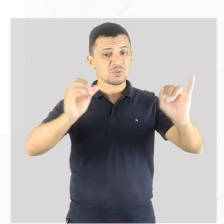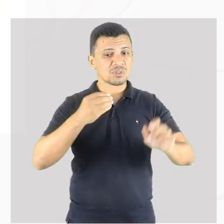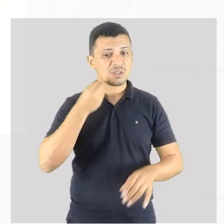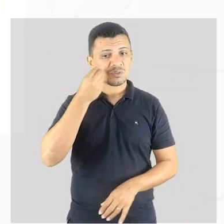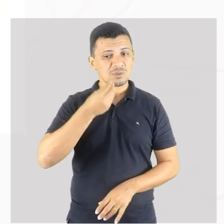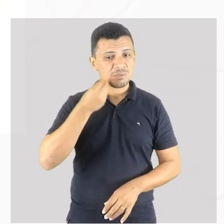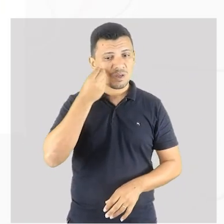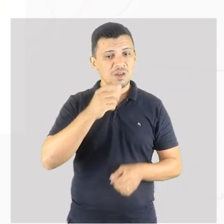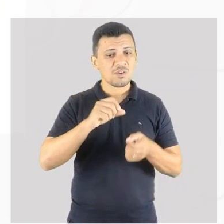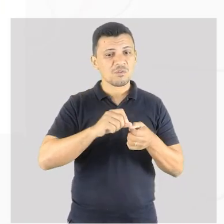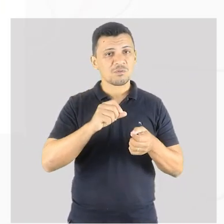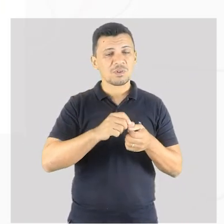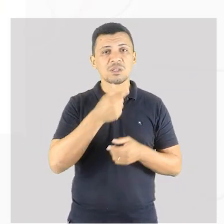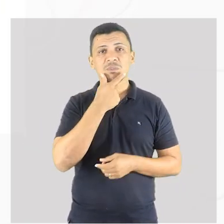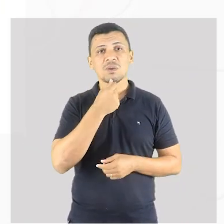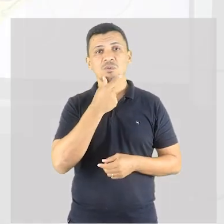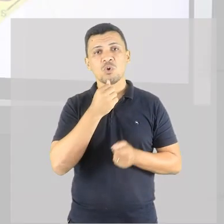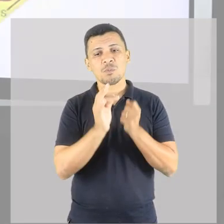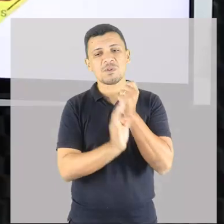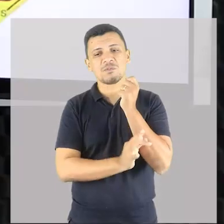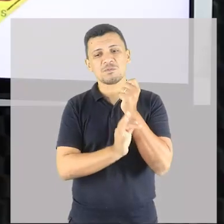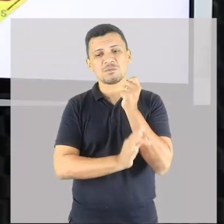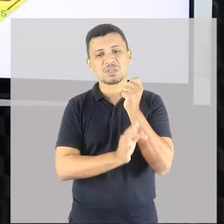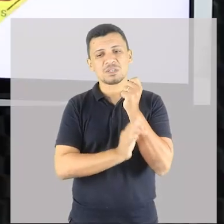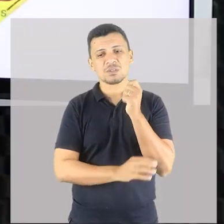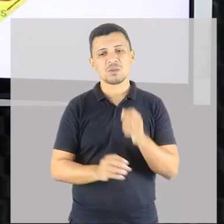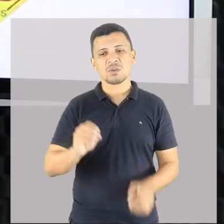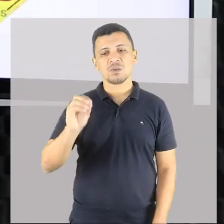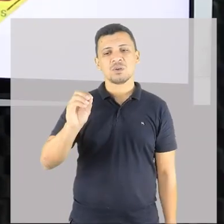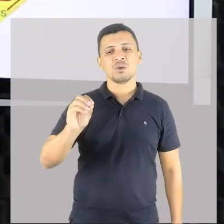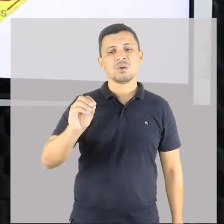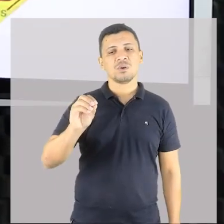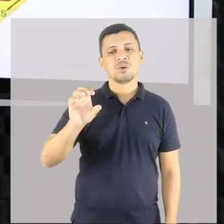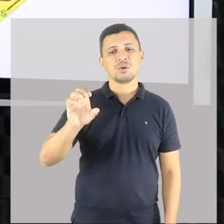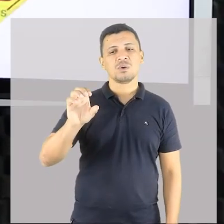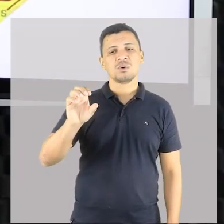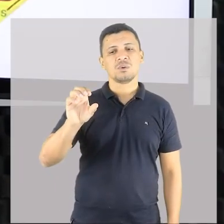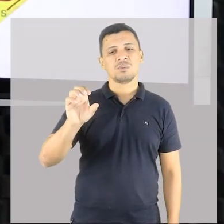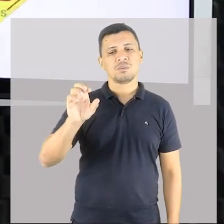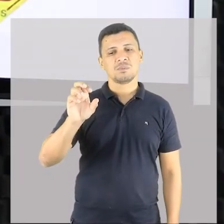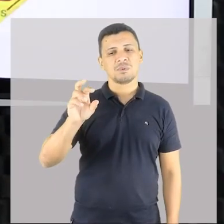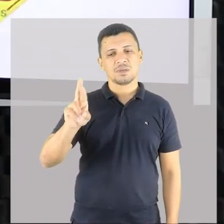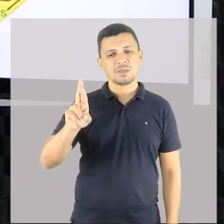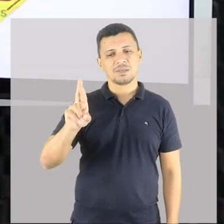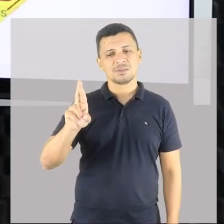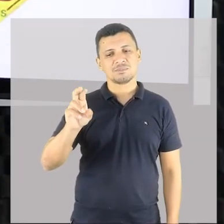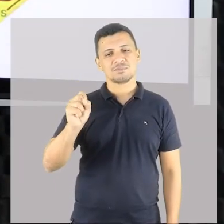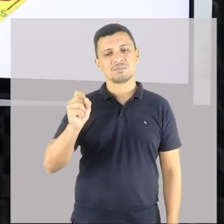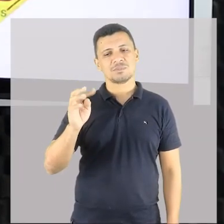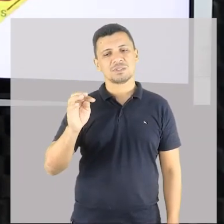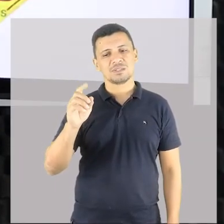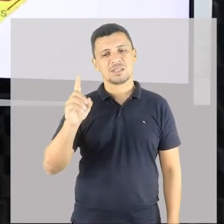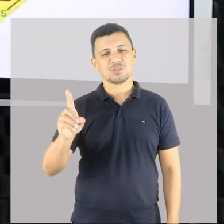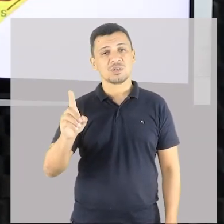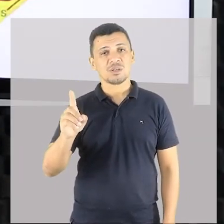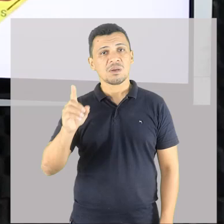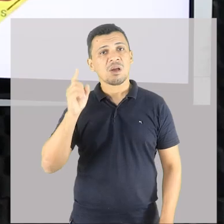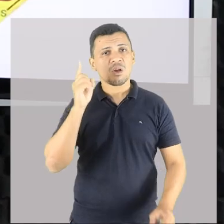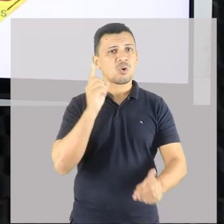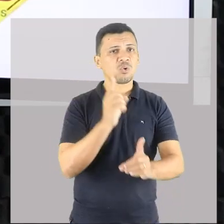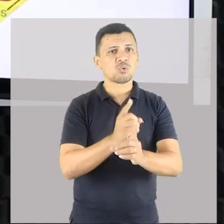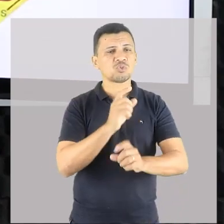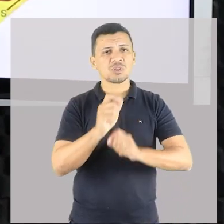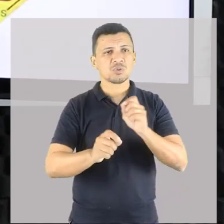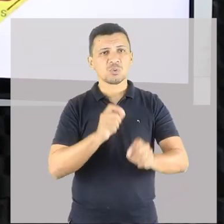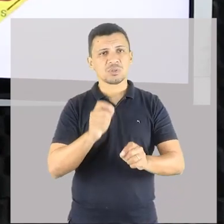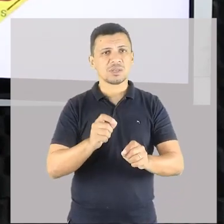experimento realizado pelo físico Hans Christian Oersted, que constatou a ligação